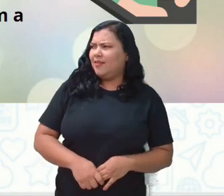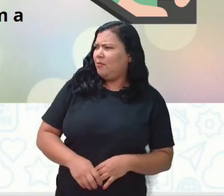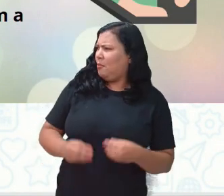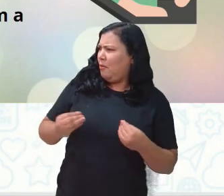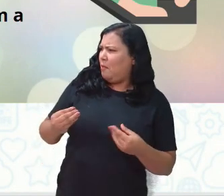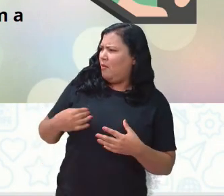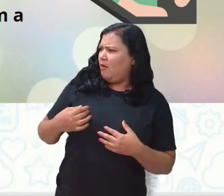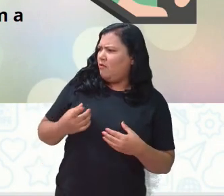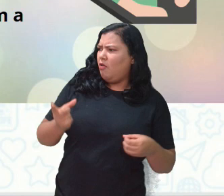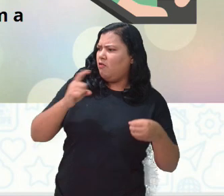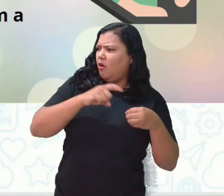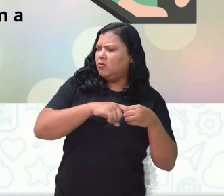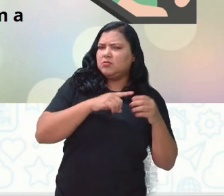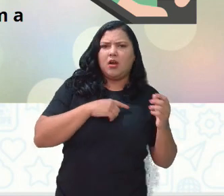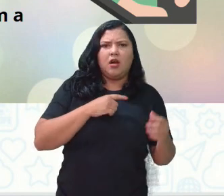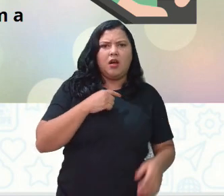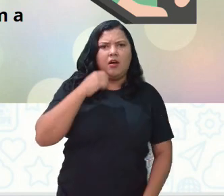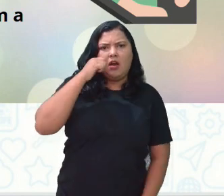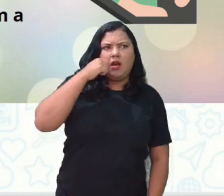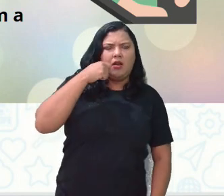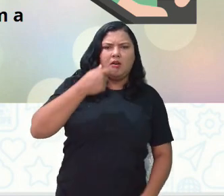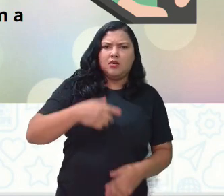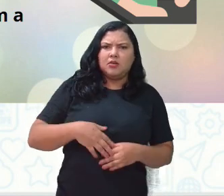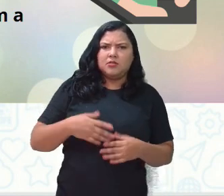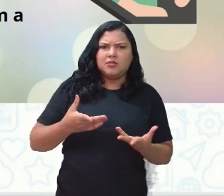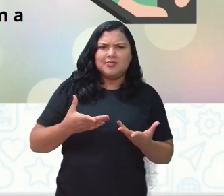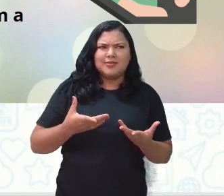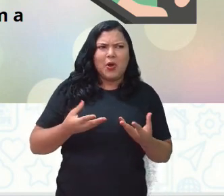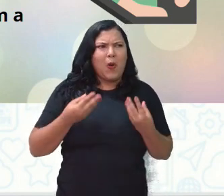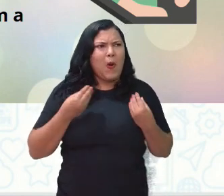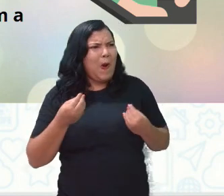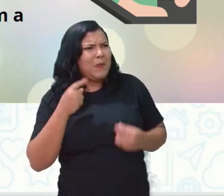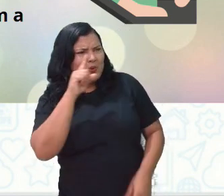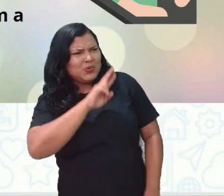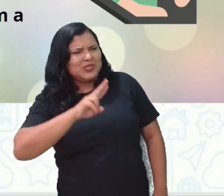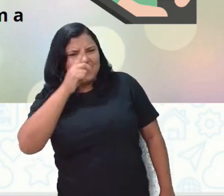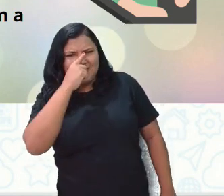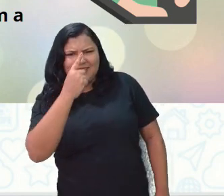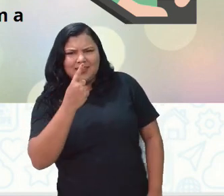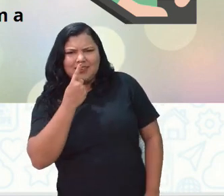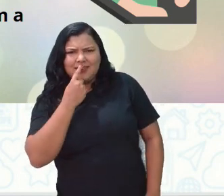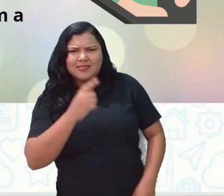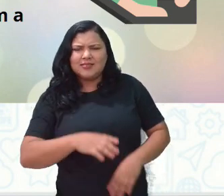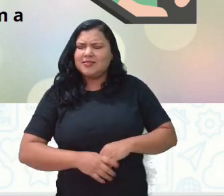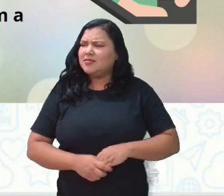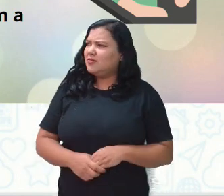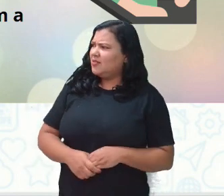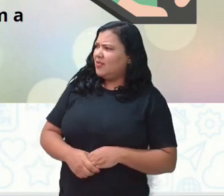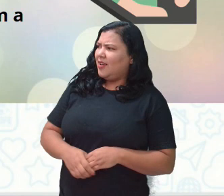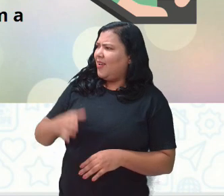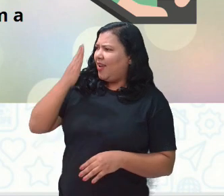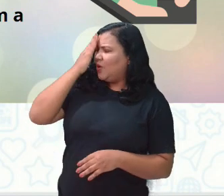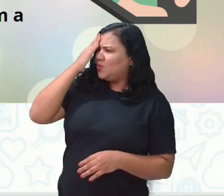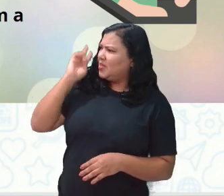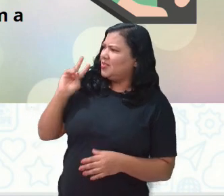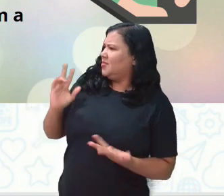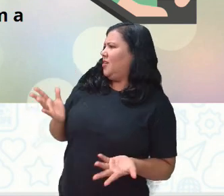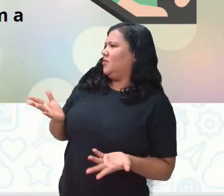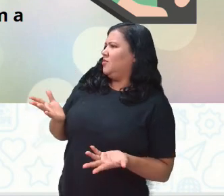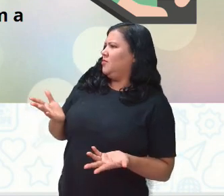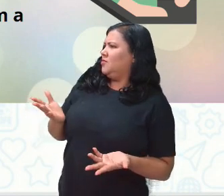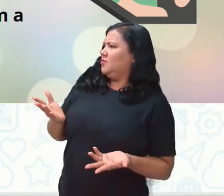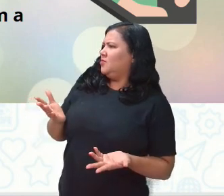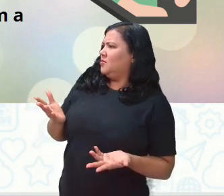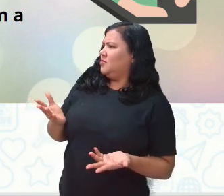vou?" "Vou voltar para o consultório." "Mas com esse nariz?" "Eu não compreendo você," disse ele, olhando-a com